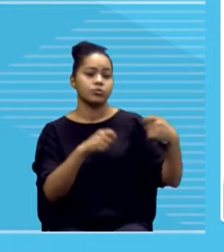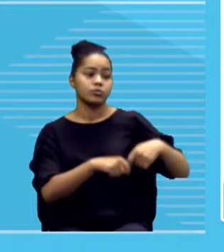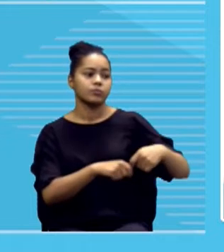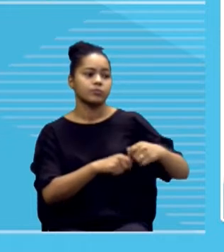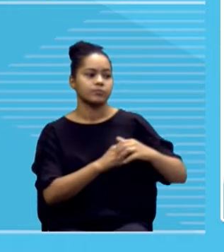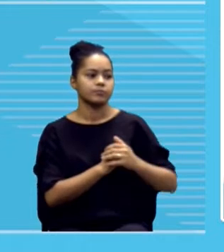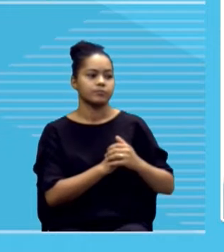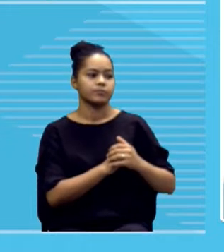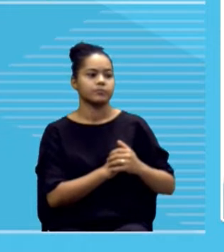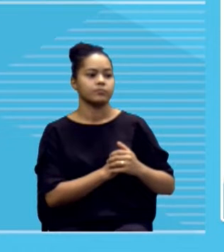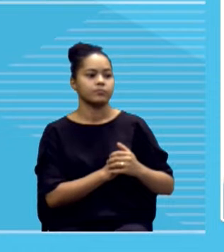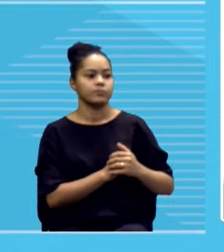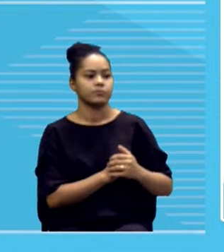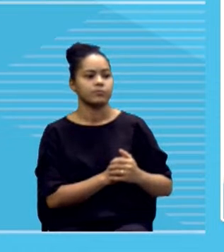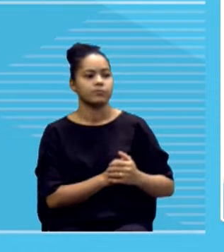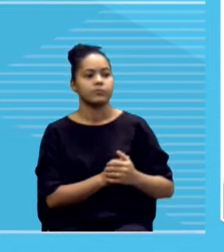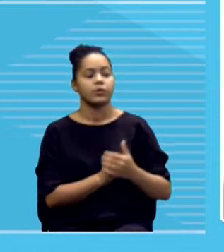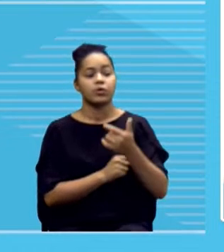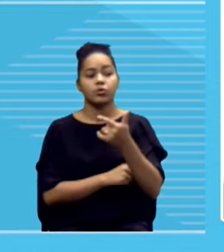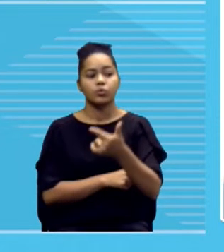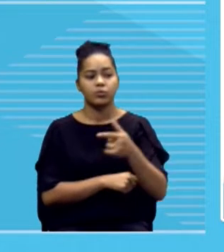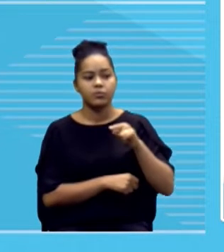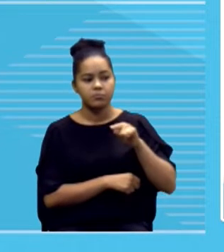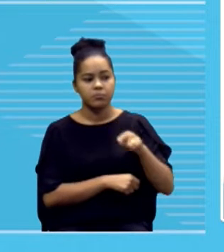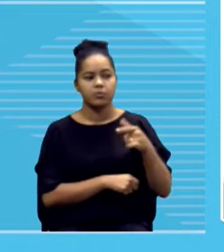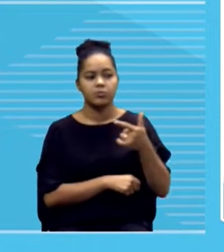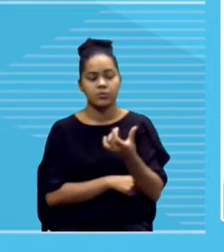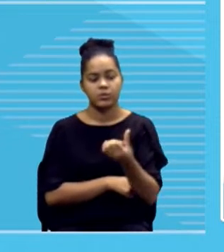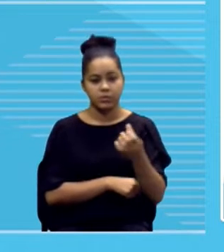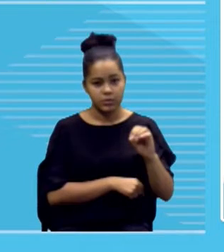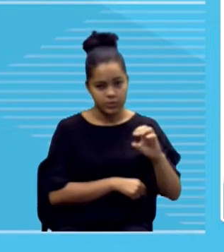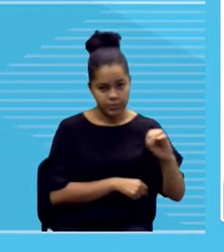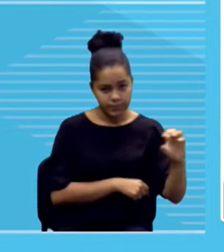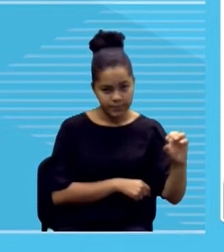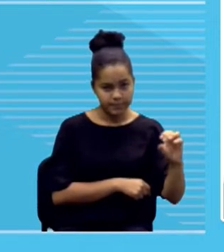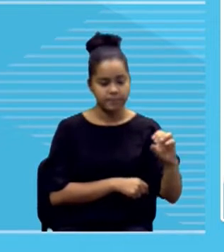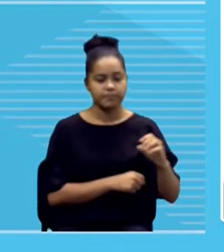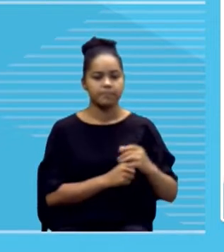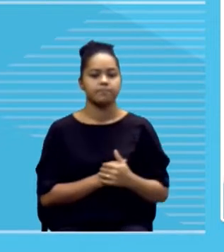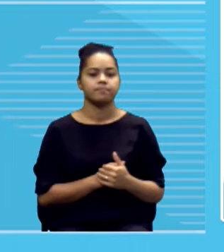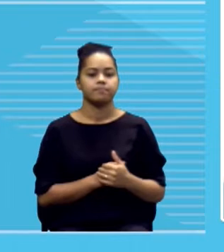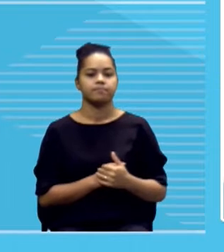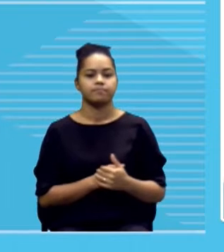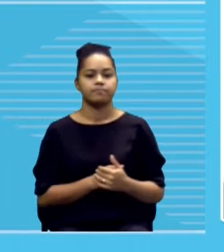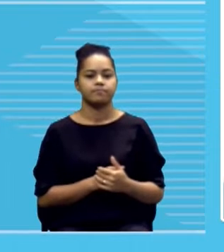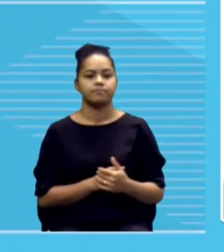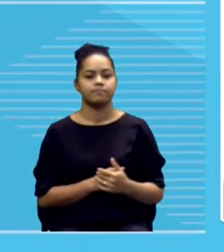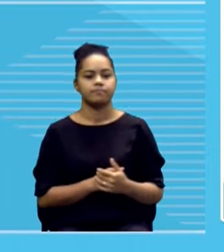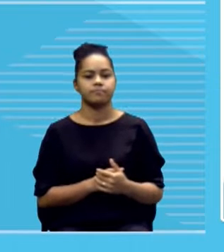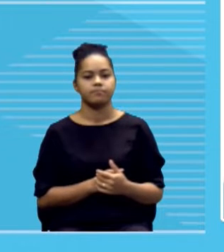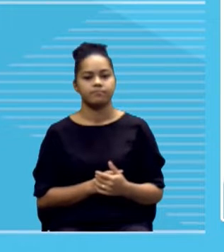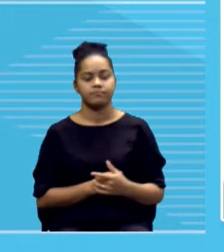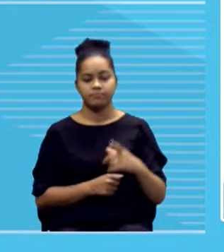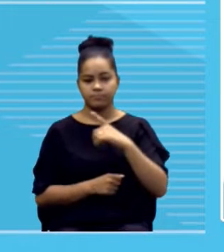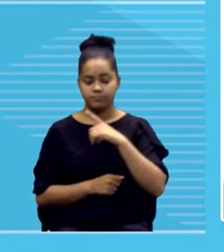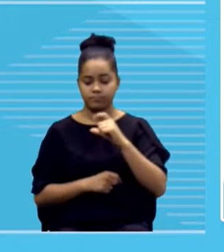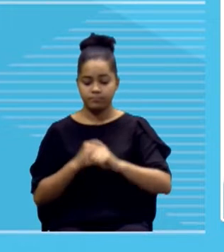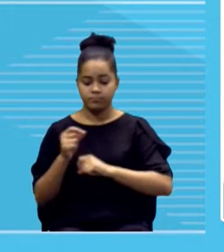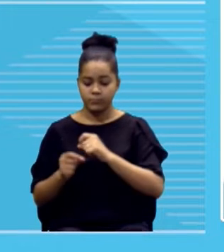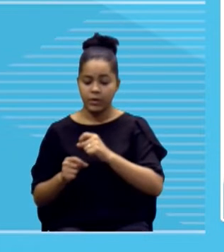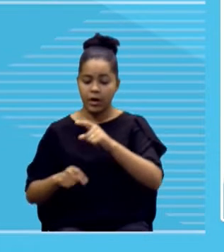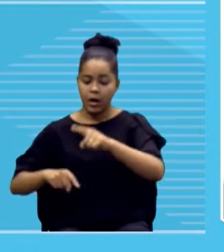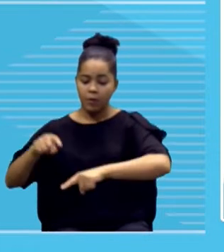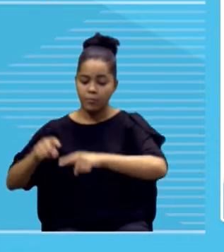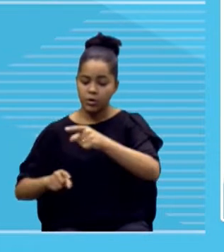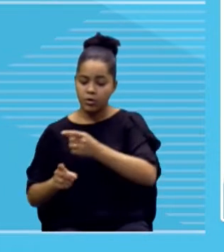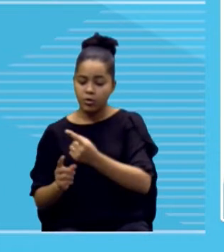kWh por mês. E existem torres que podem chegar a 130 metros, e a tendência é que essa altura